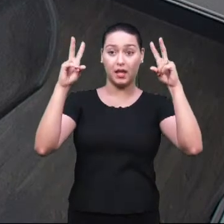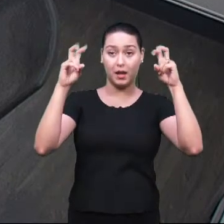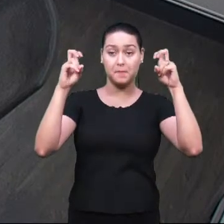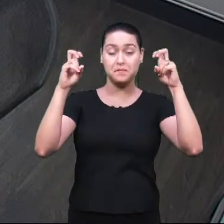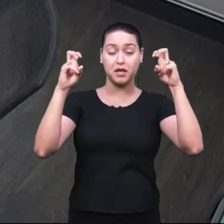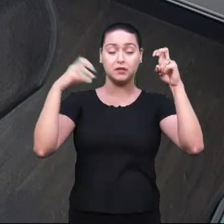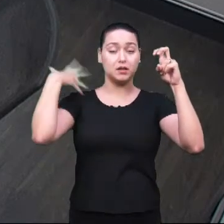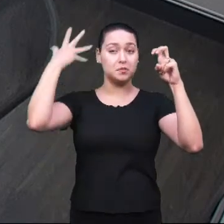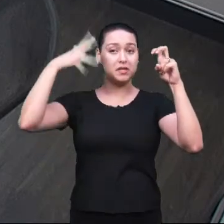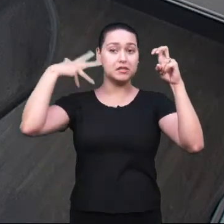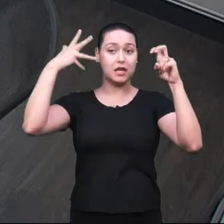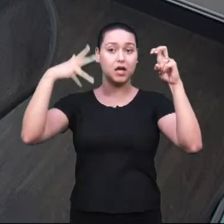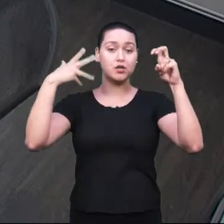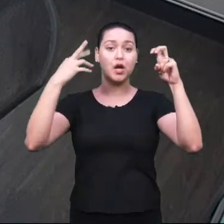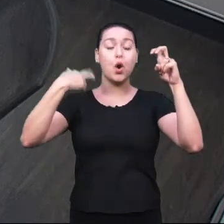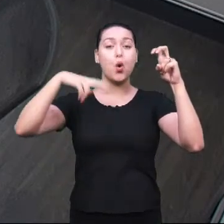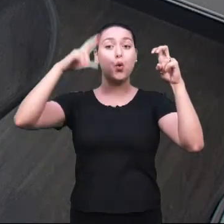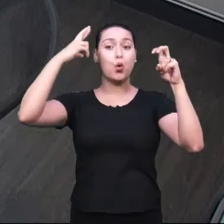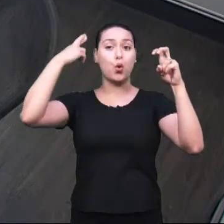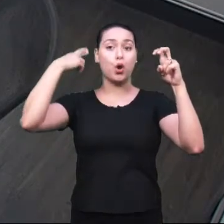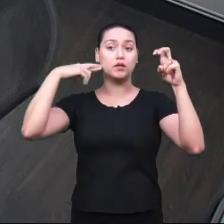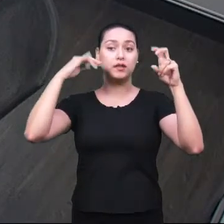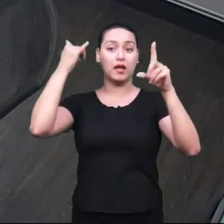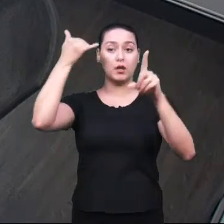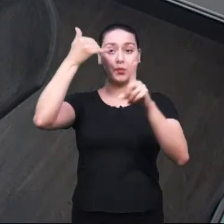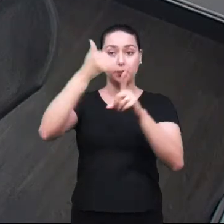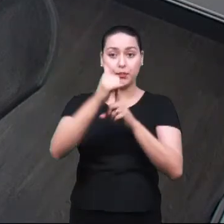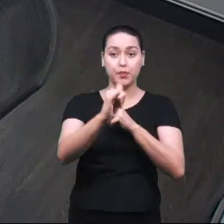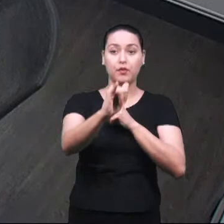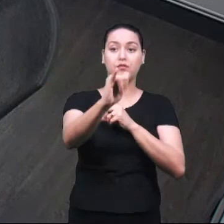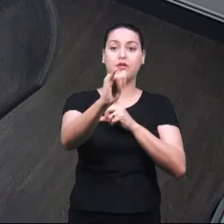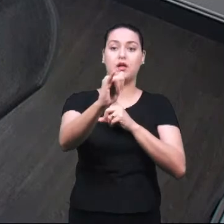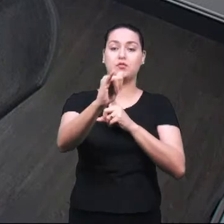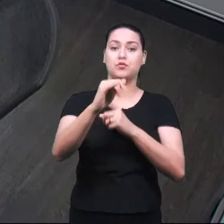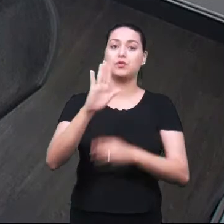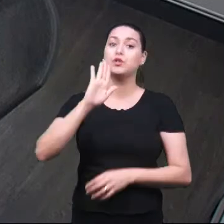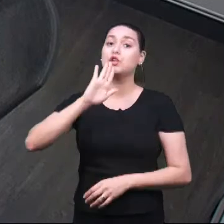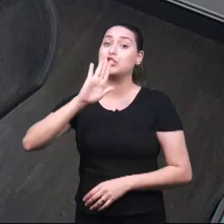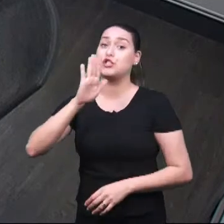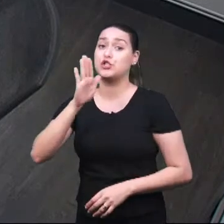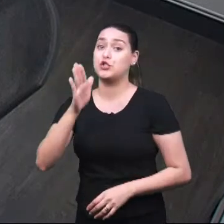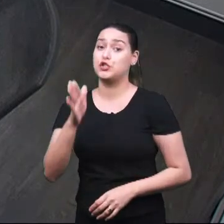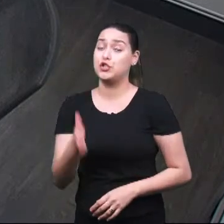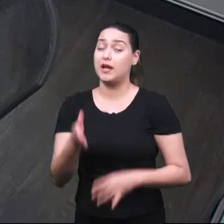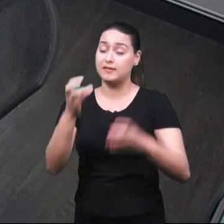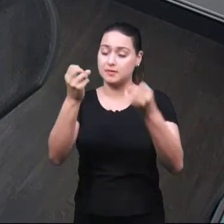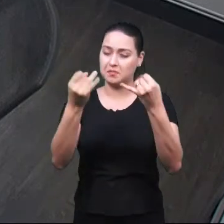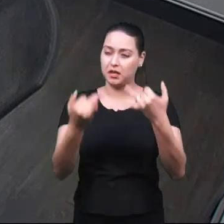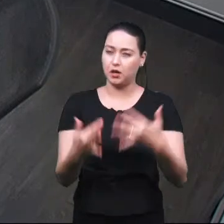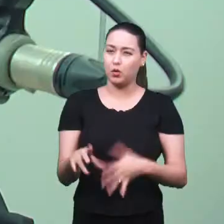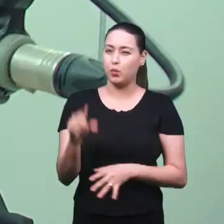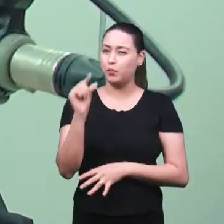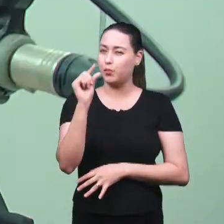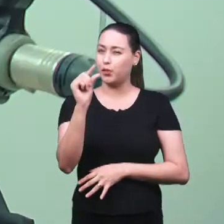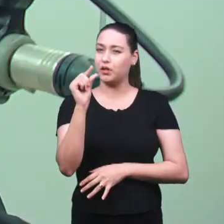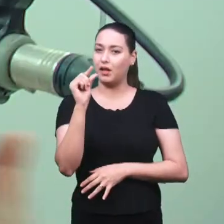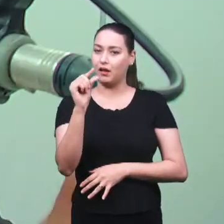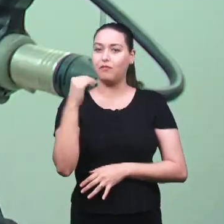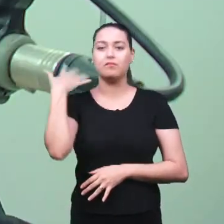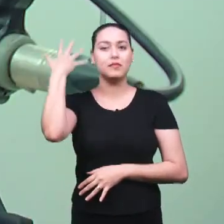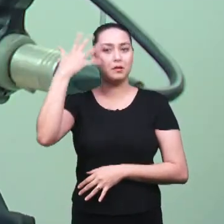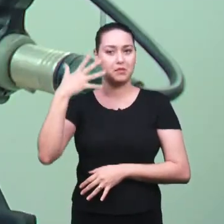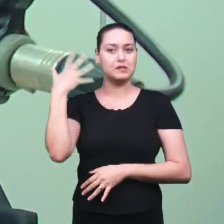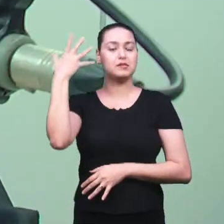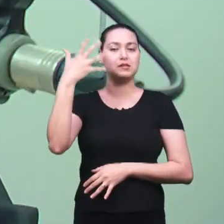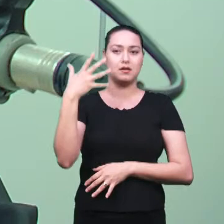Profético. Perfeito. Né? Já foi dado aqui uma sinopse, né, dessa palavra que vai